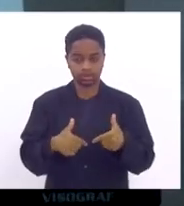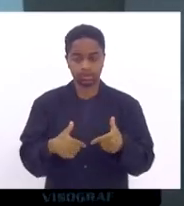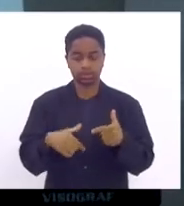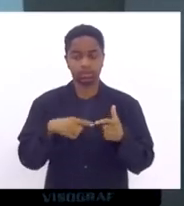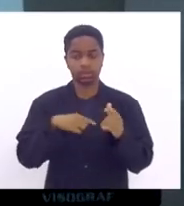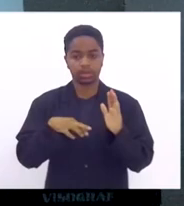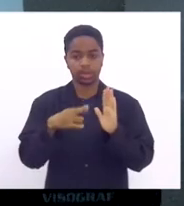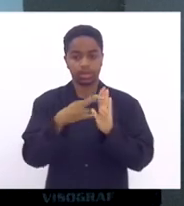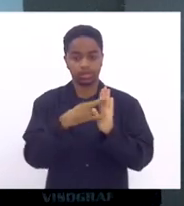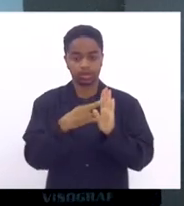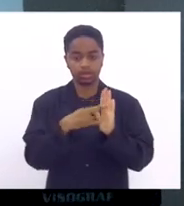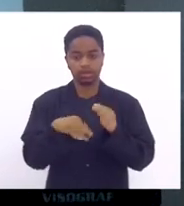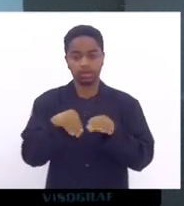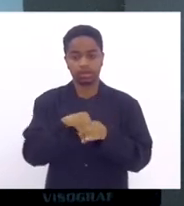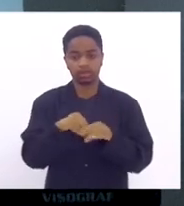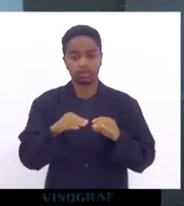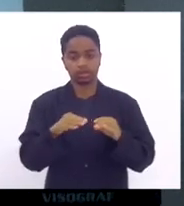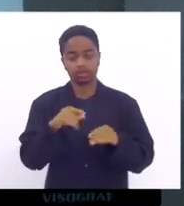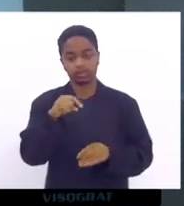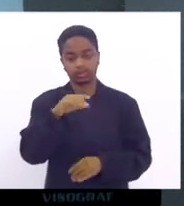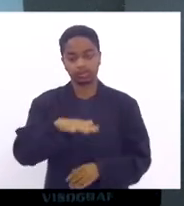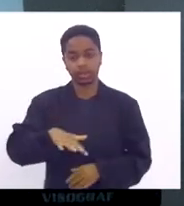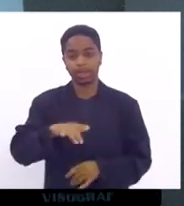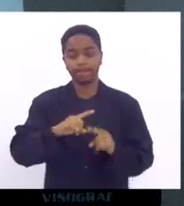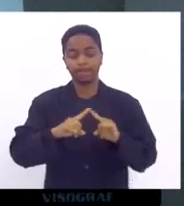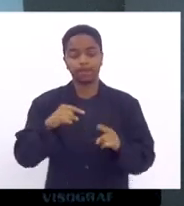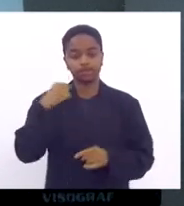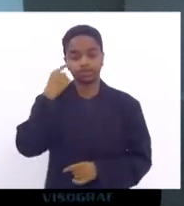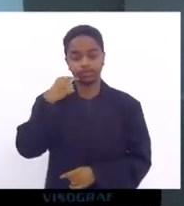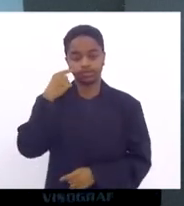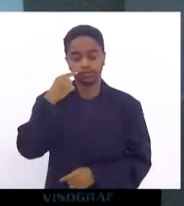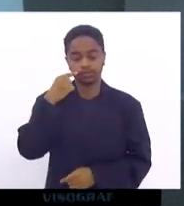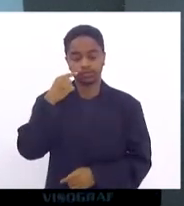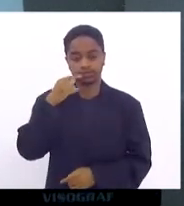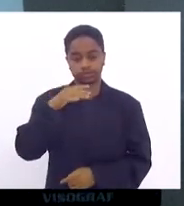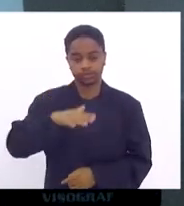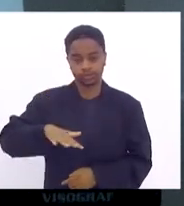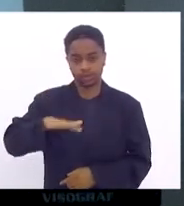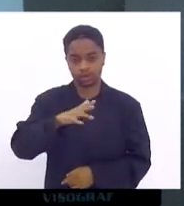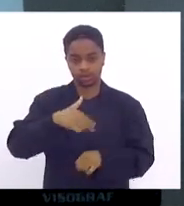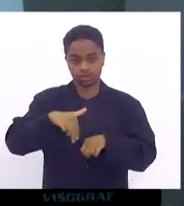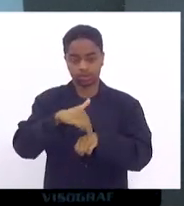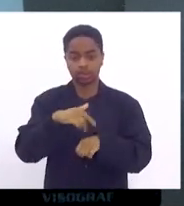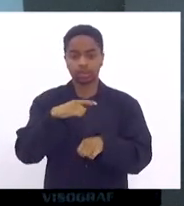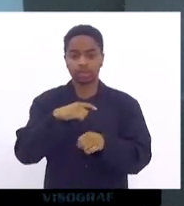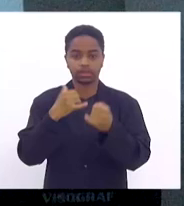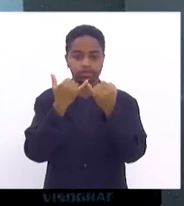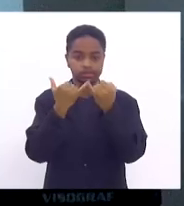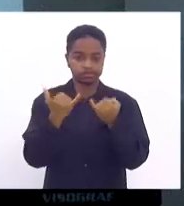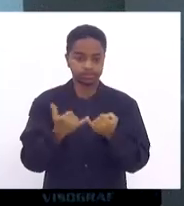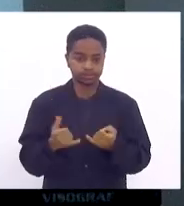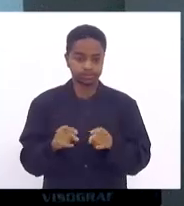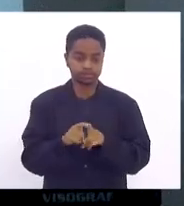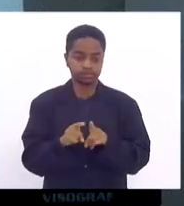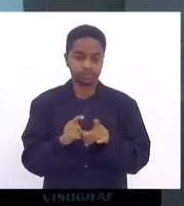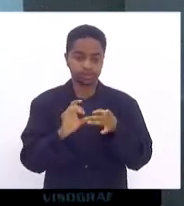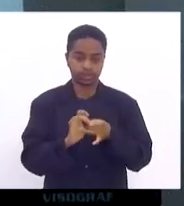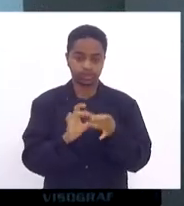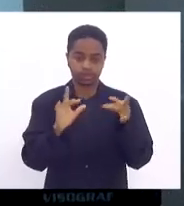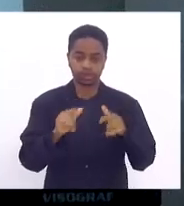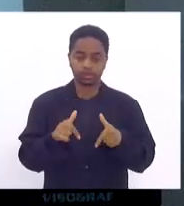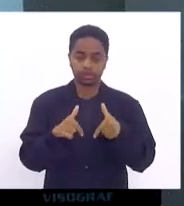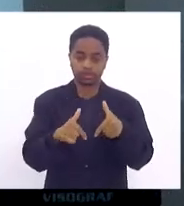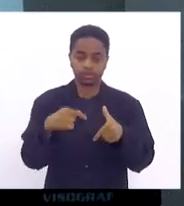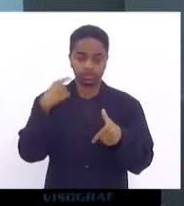absurdo porque a Advocacia Geral da União também tem disposição semelhante né que permite a atuação dos Advogados da